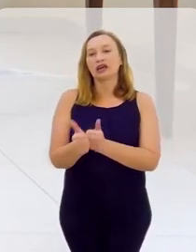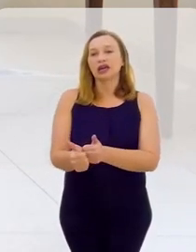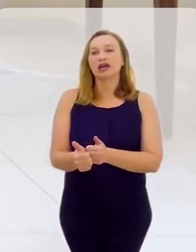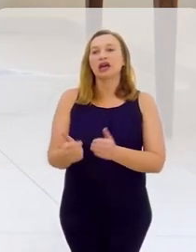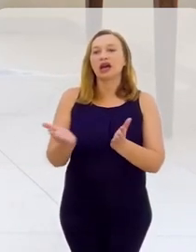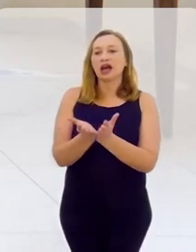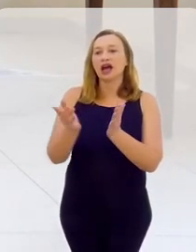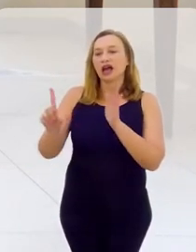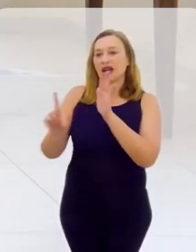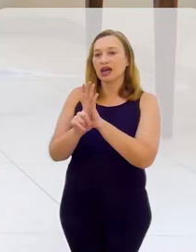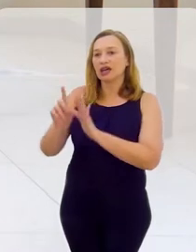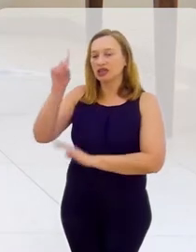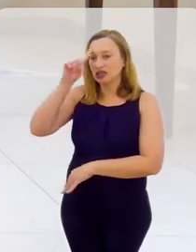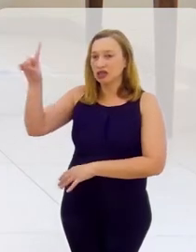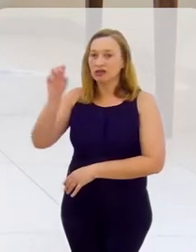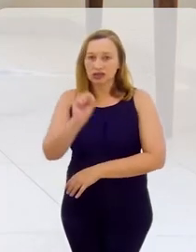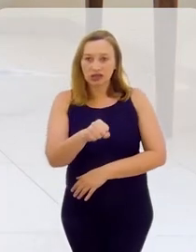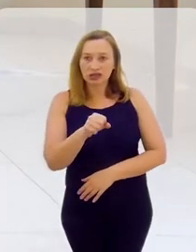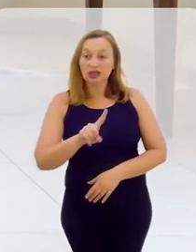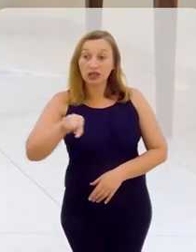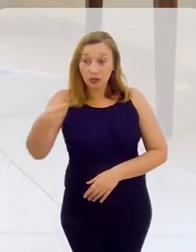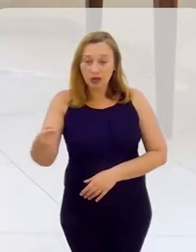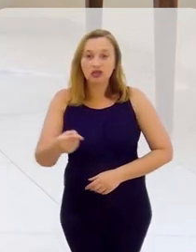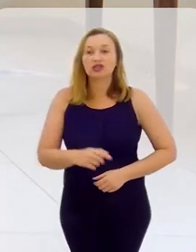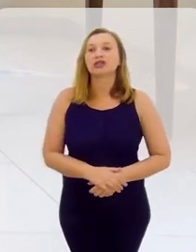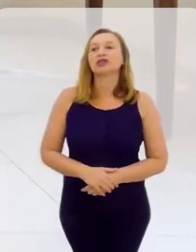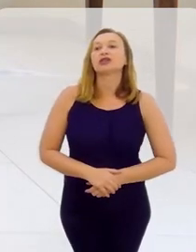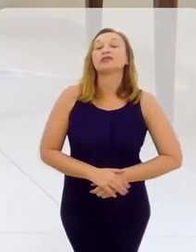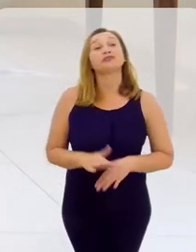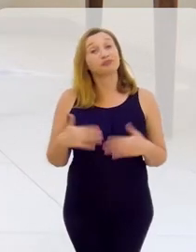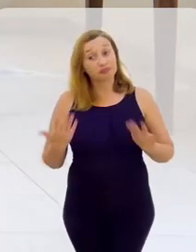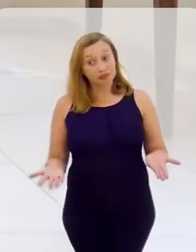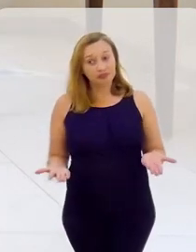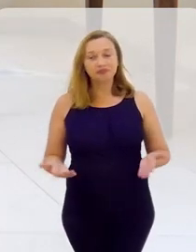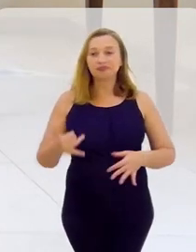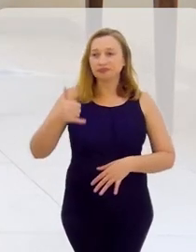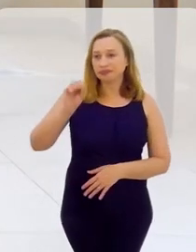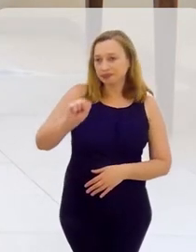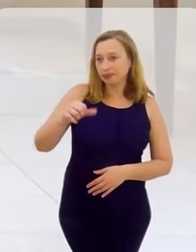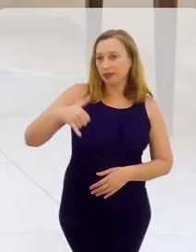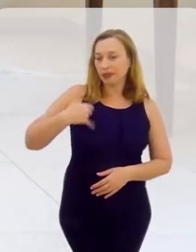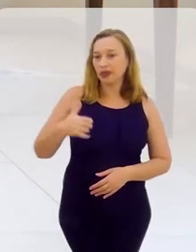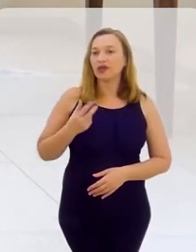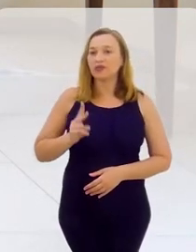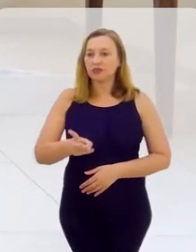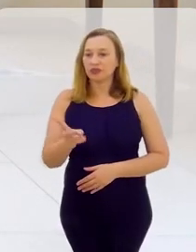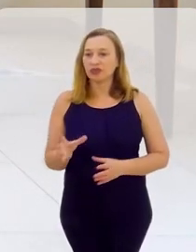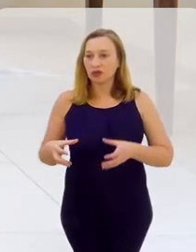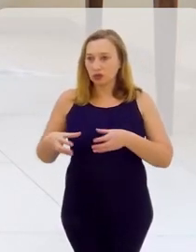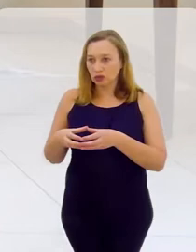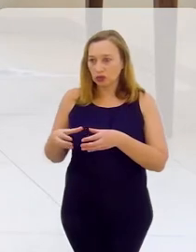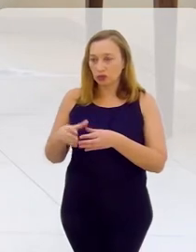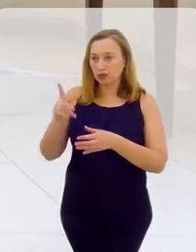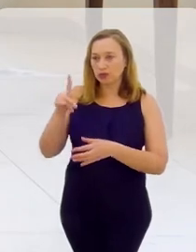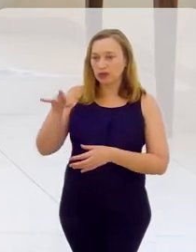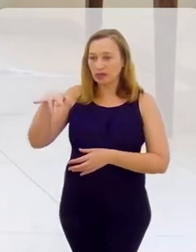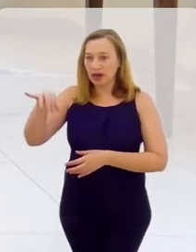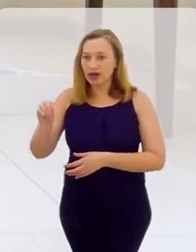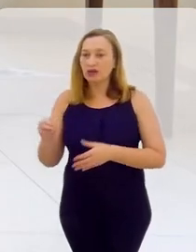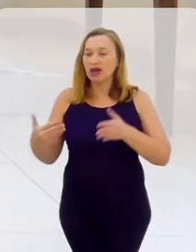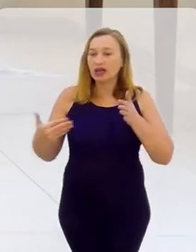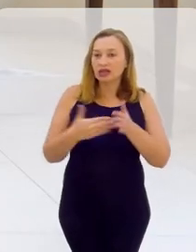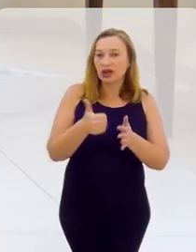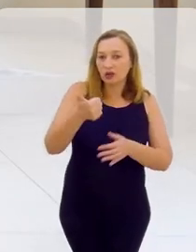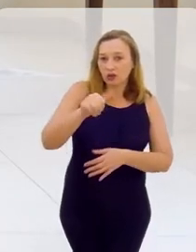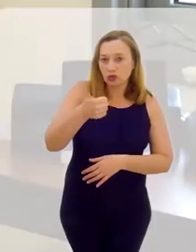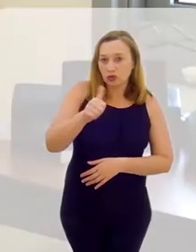seria isso? Exatamente, isso. Certo. A partir daí. A partir daí, então, ela tem 8 anos, ela continua na classe da primária